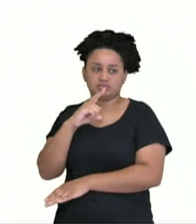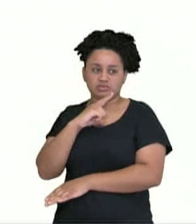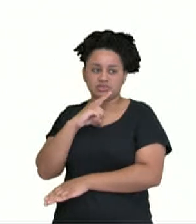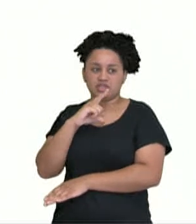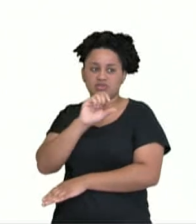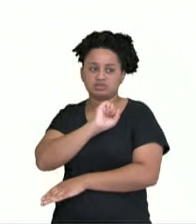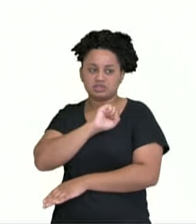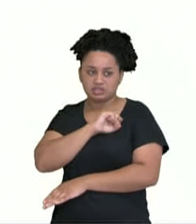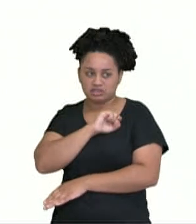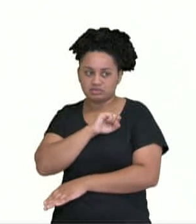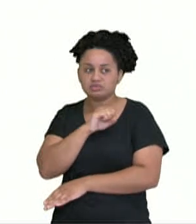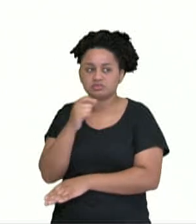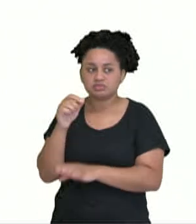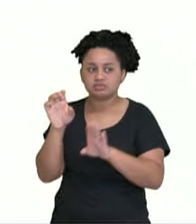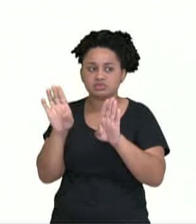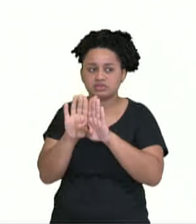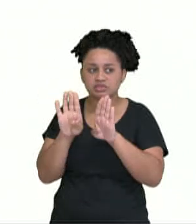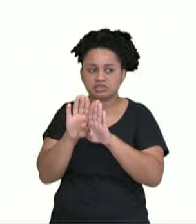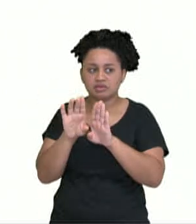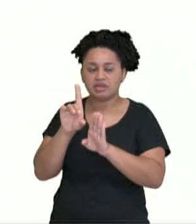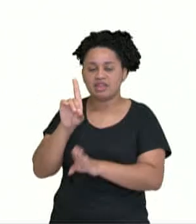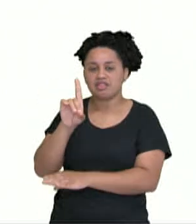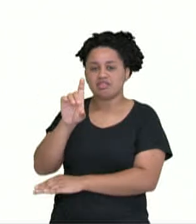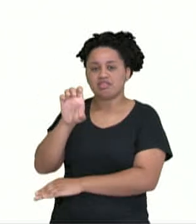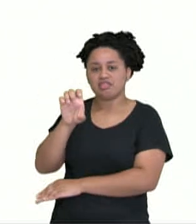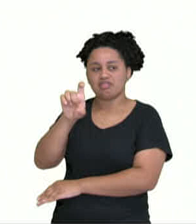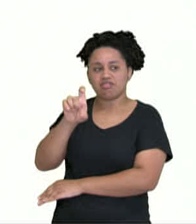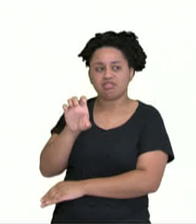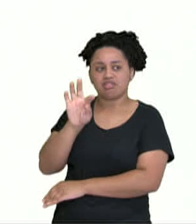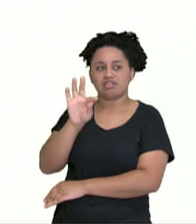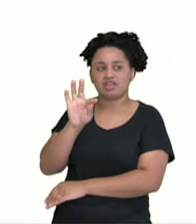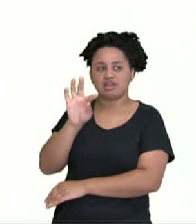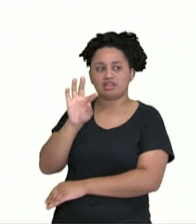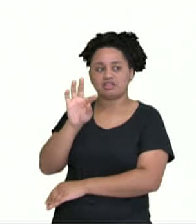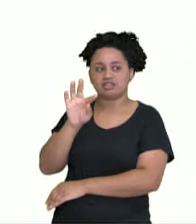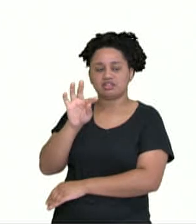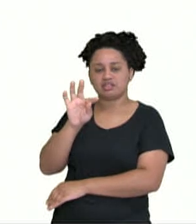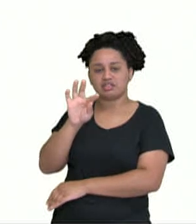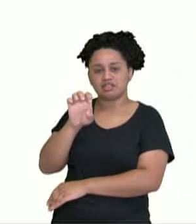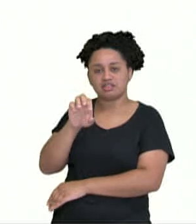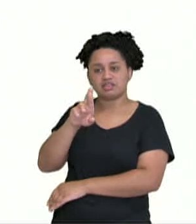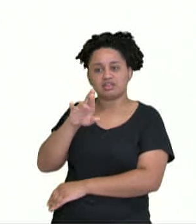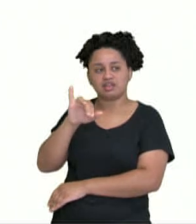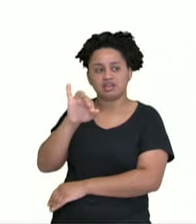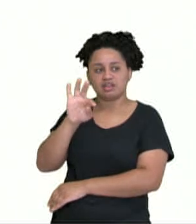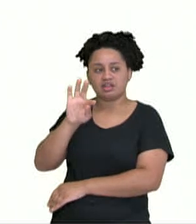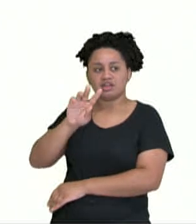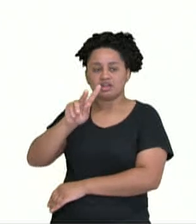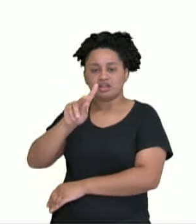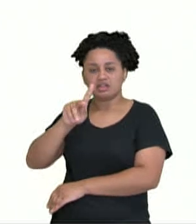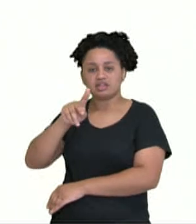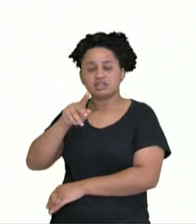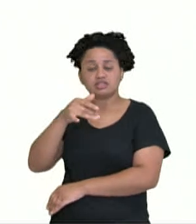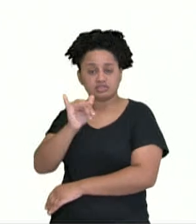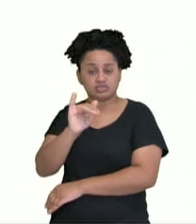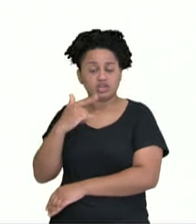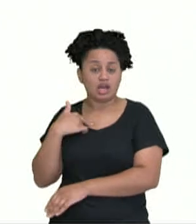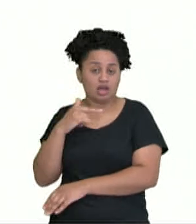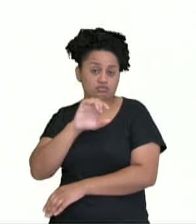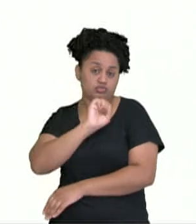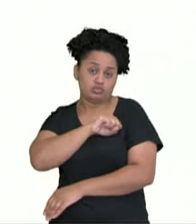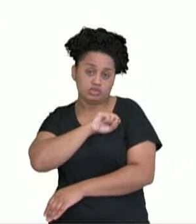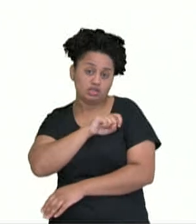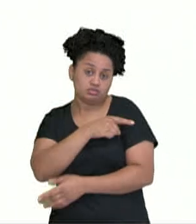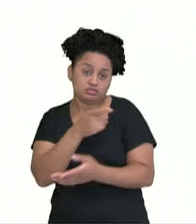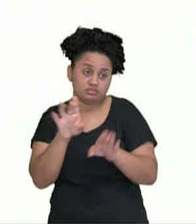Dexterint, que é uma equipe de esportes que está ligada ao Santos Futebol Clube.